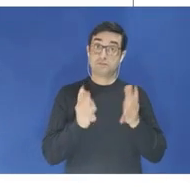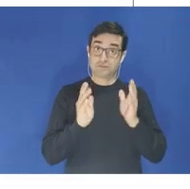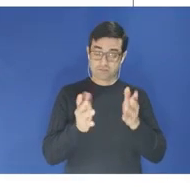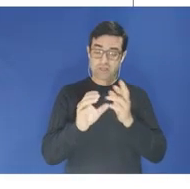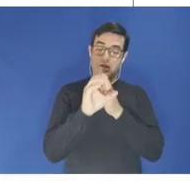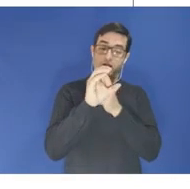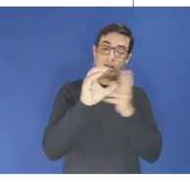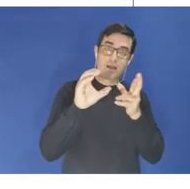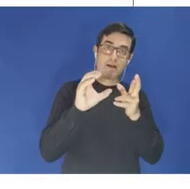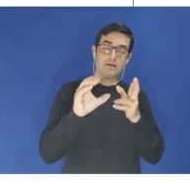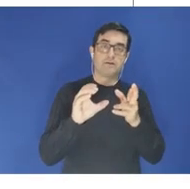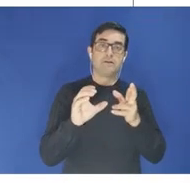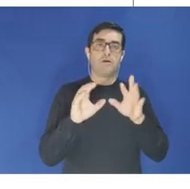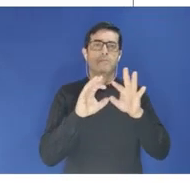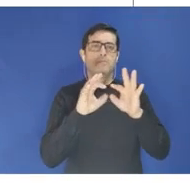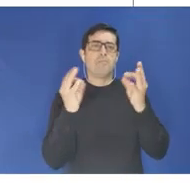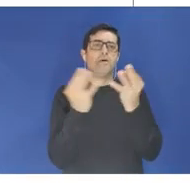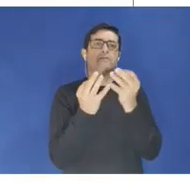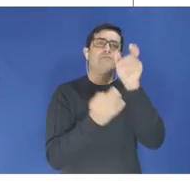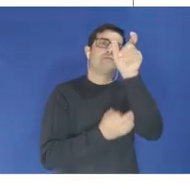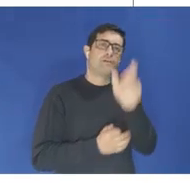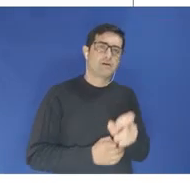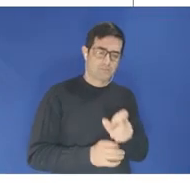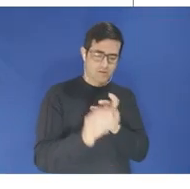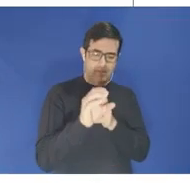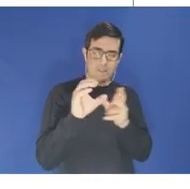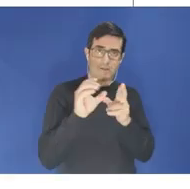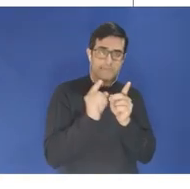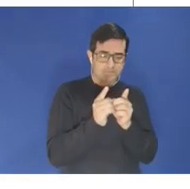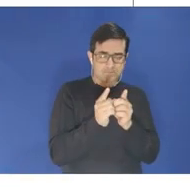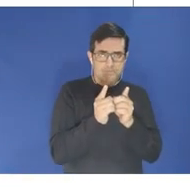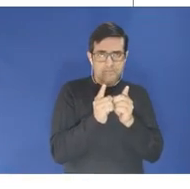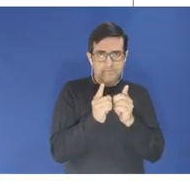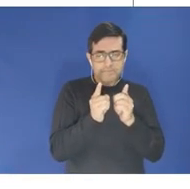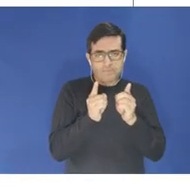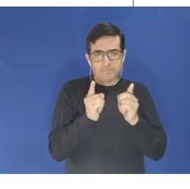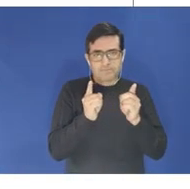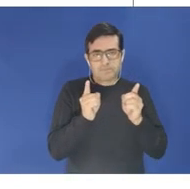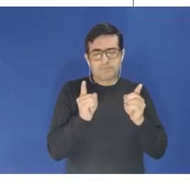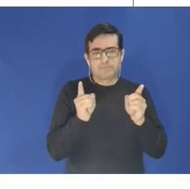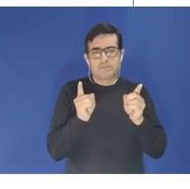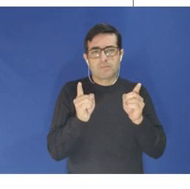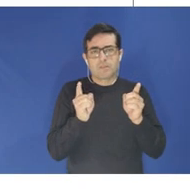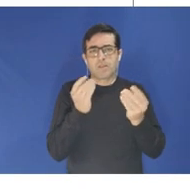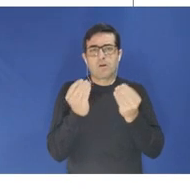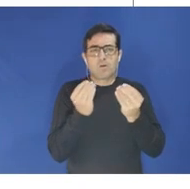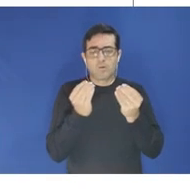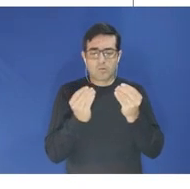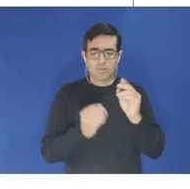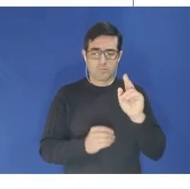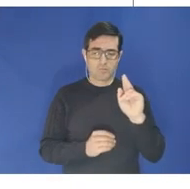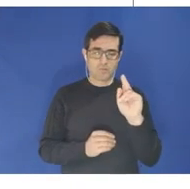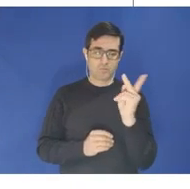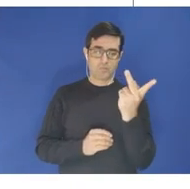então, já definimos raio. Em uma família, o raio cresce conforme descemos. Por exemplo,